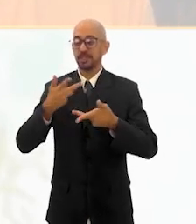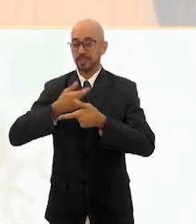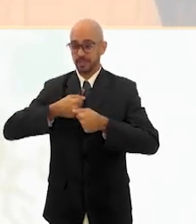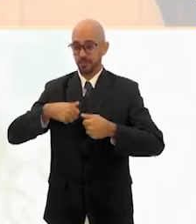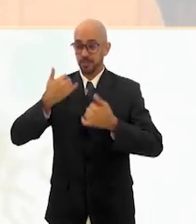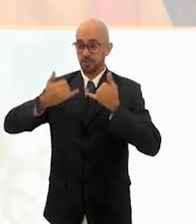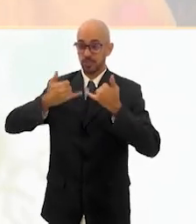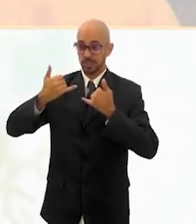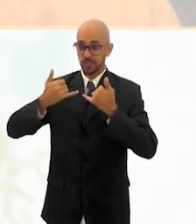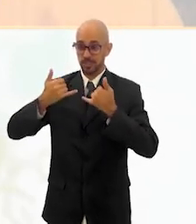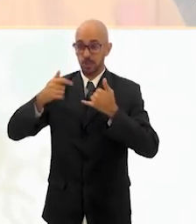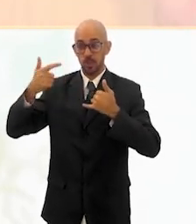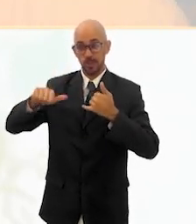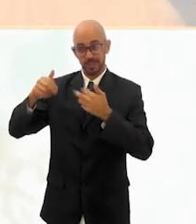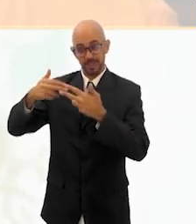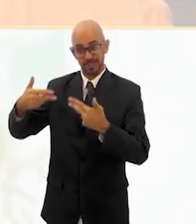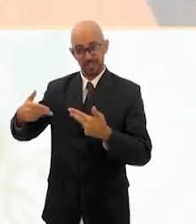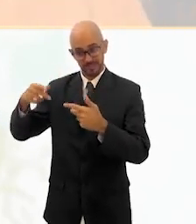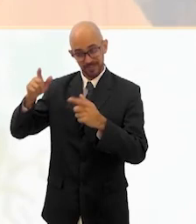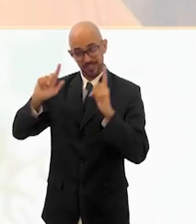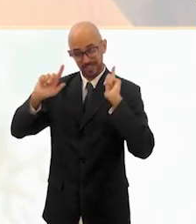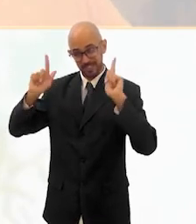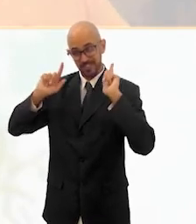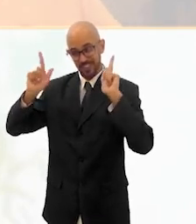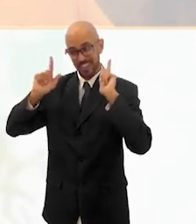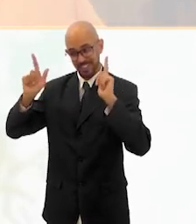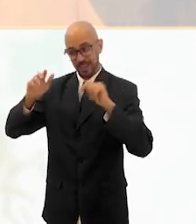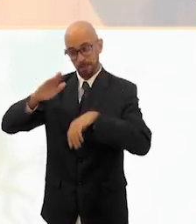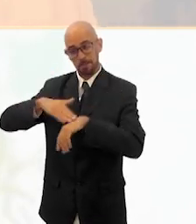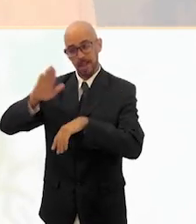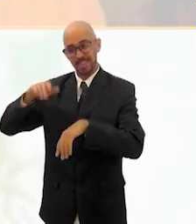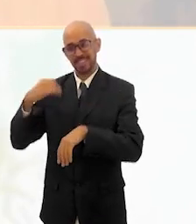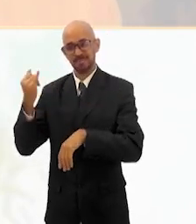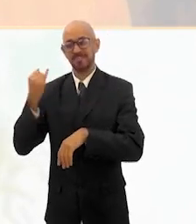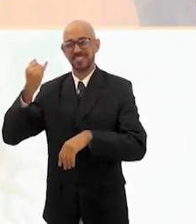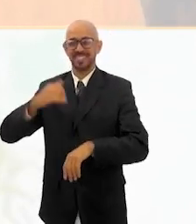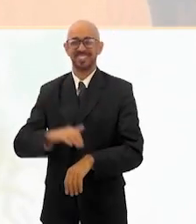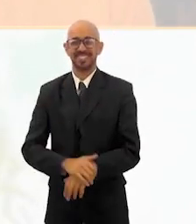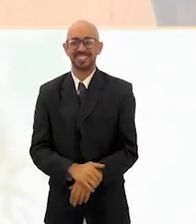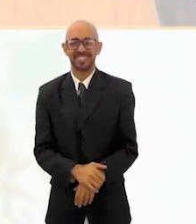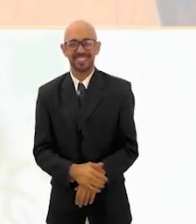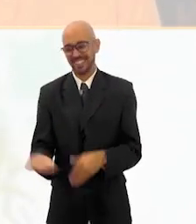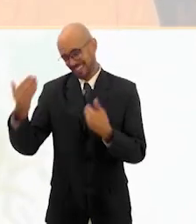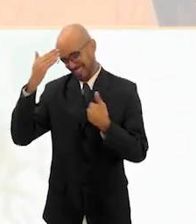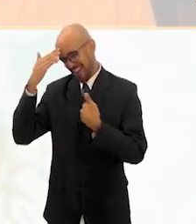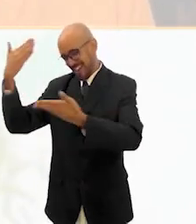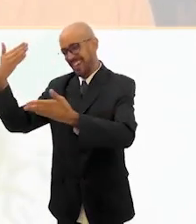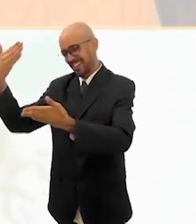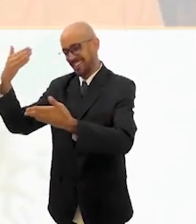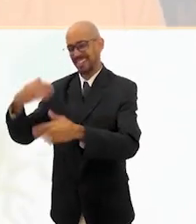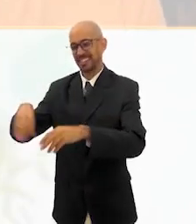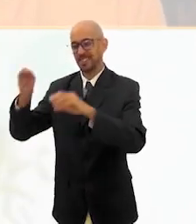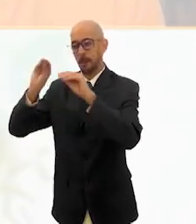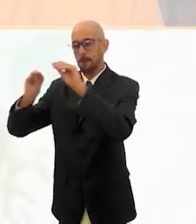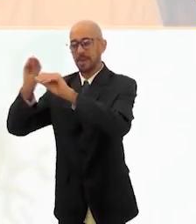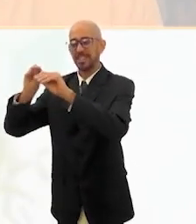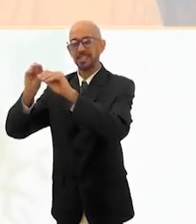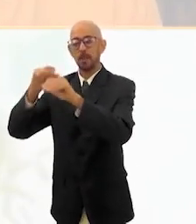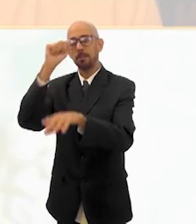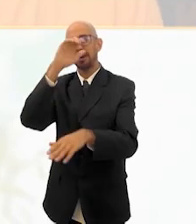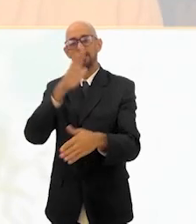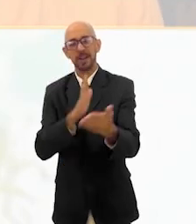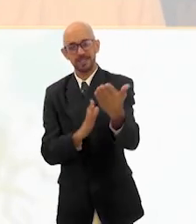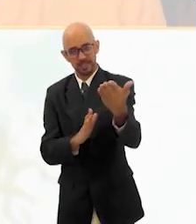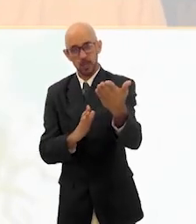muito divertido. Outra coisa, vamos nos divertir mais. Isso é importante, né? Eu que agradeço a todo mundo. Um beijão aí para o